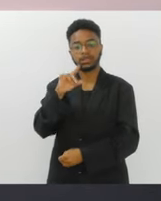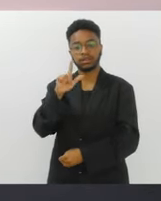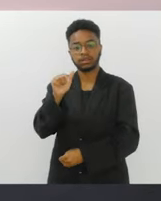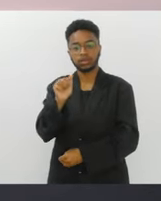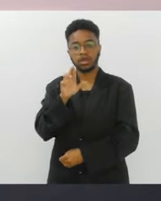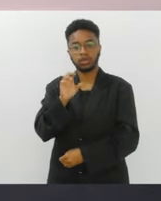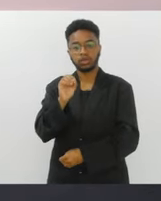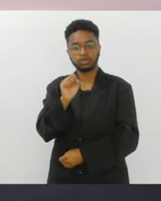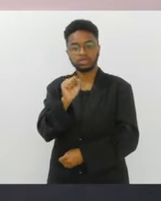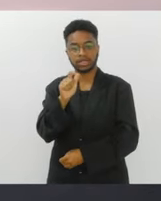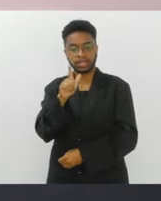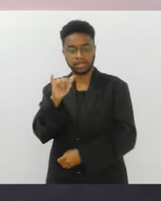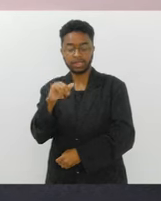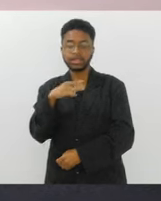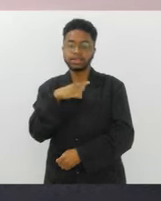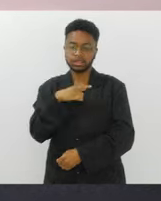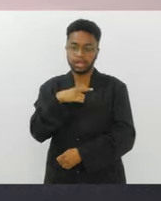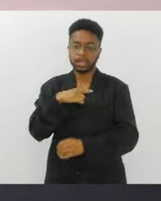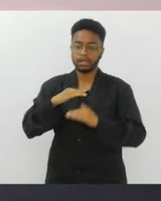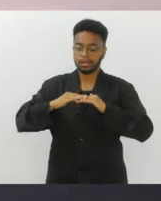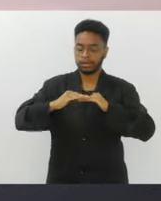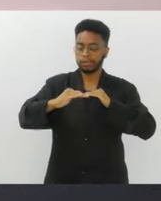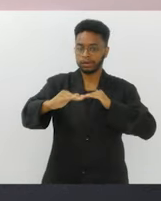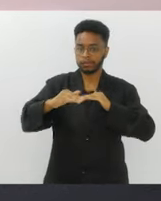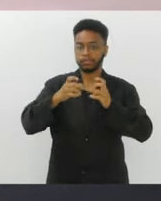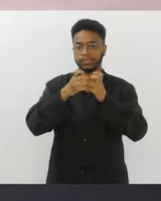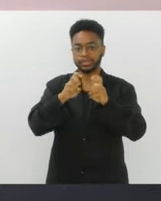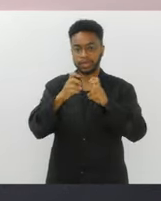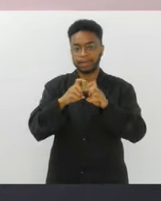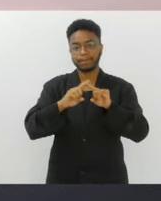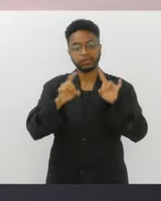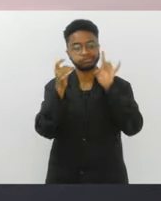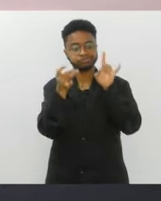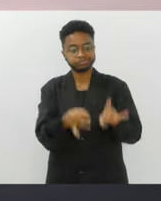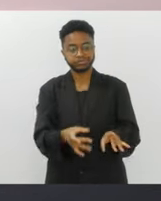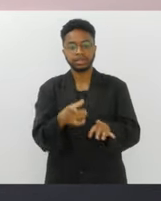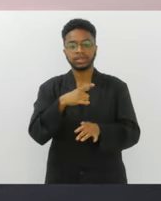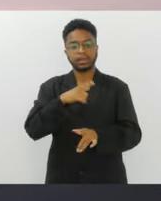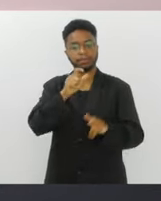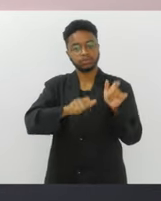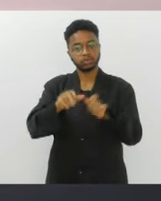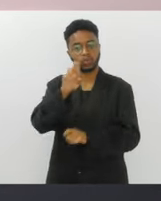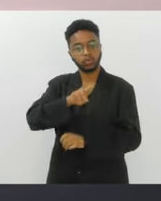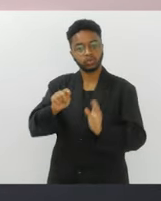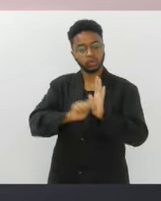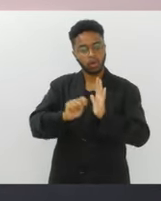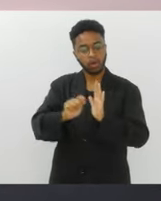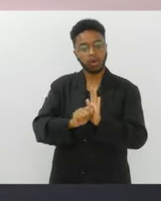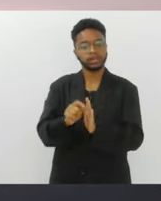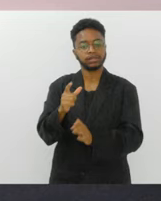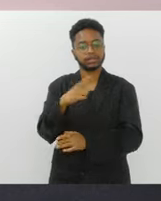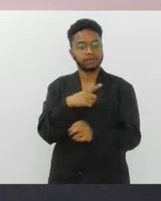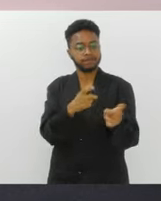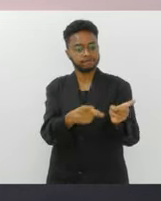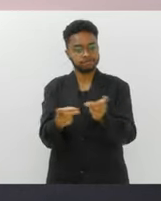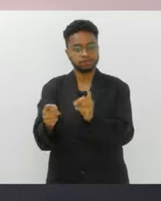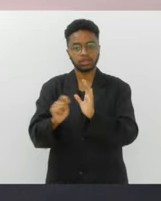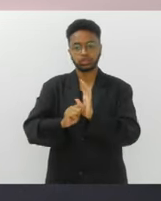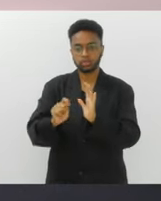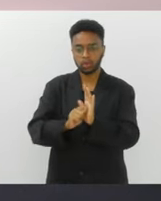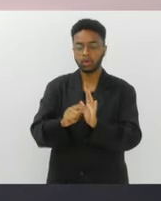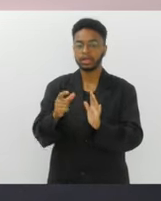uma plataforma, é abandonada, tem usuário de drogas, tem venda de drogas,